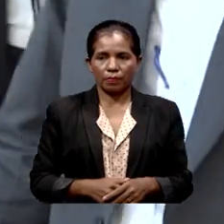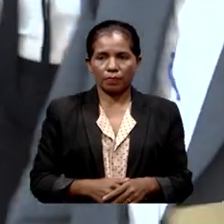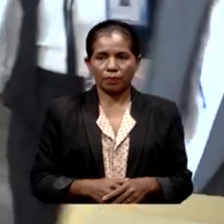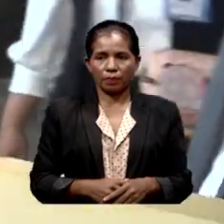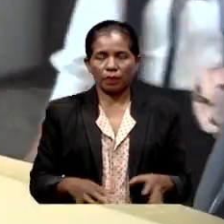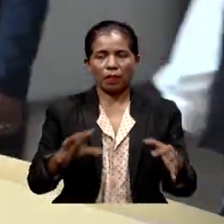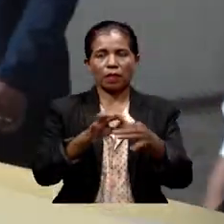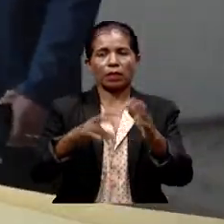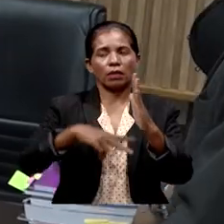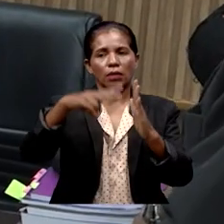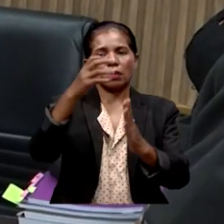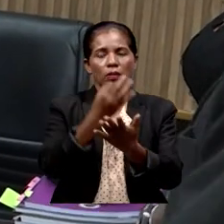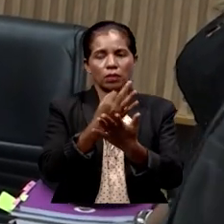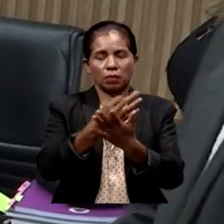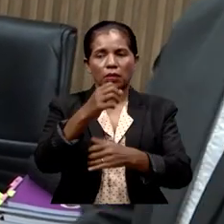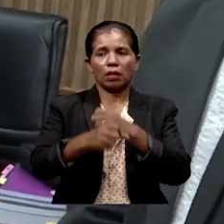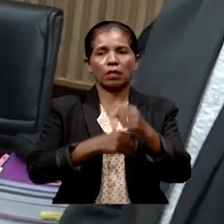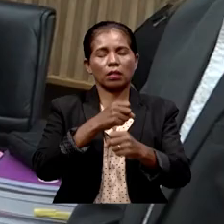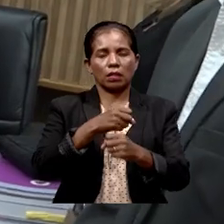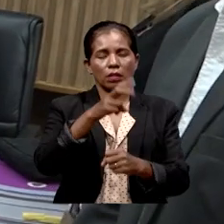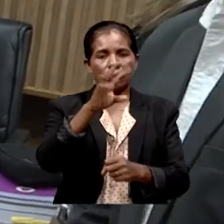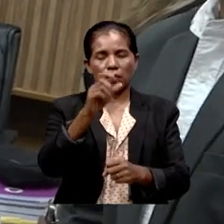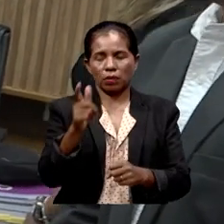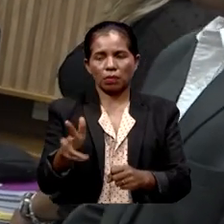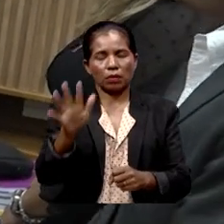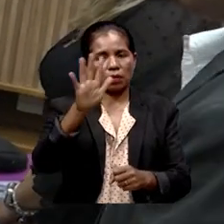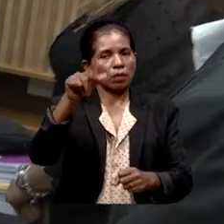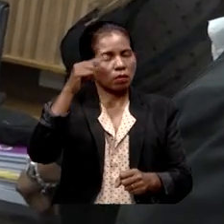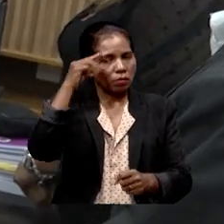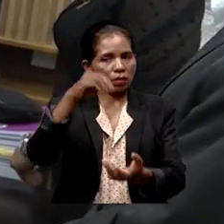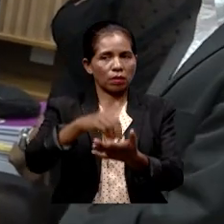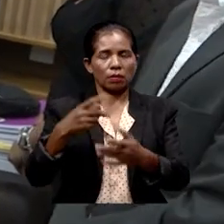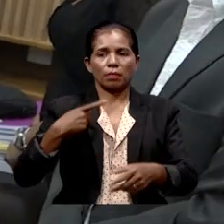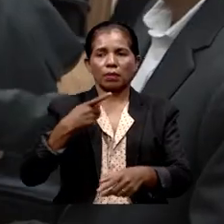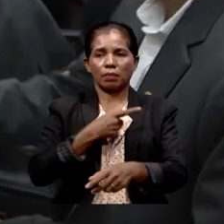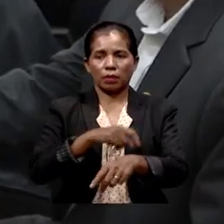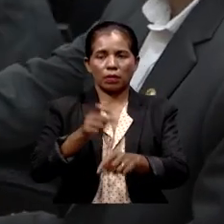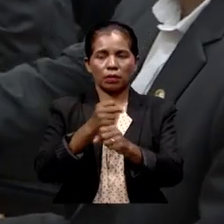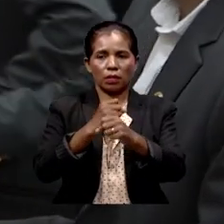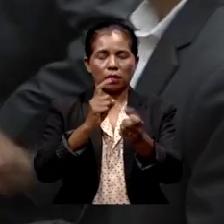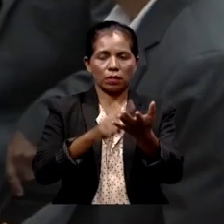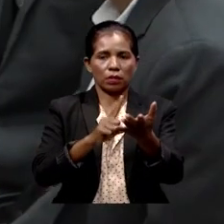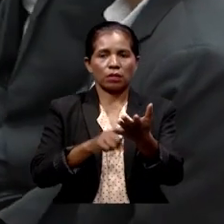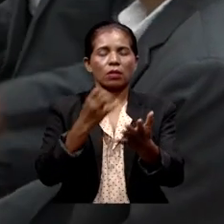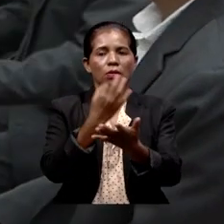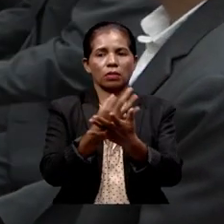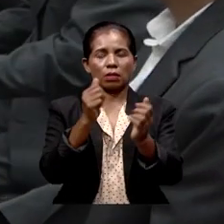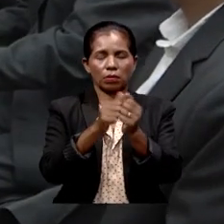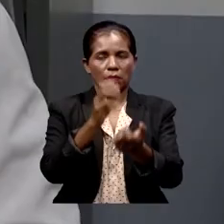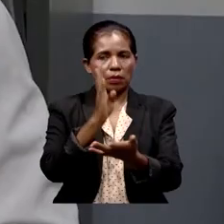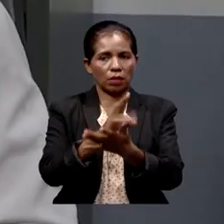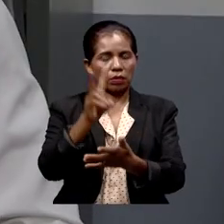Ligado ao valor orçamento geral do Estado, tinha reunião recente lima, nebe governo propõe para o Parlamento Nacional, rodihalo discussão, o total bilhão rua recente,